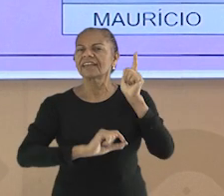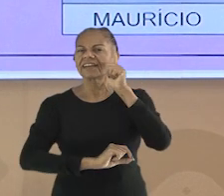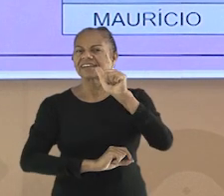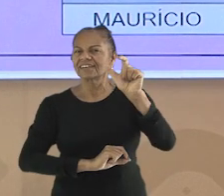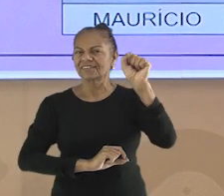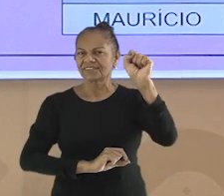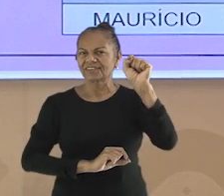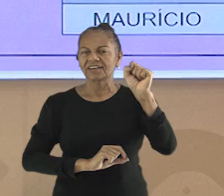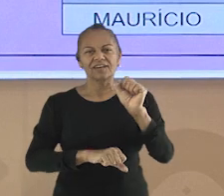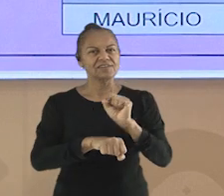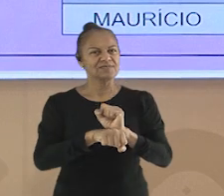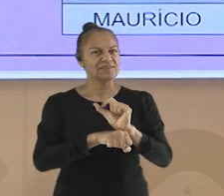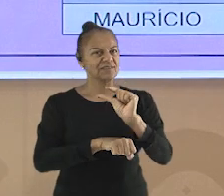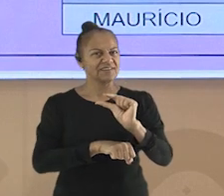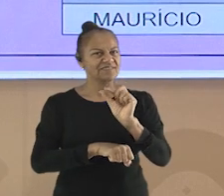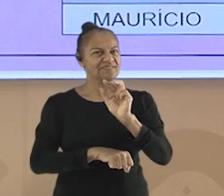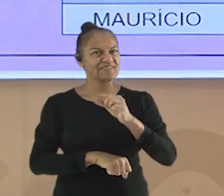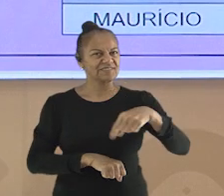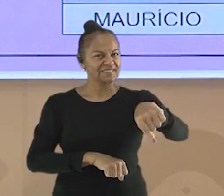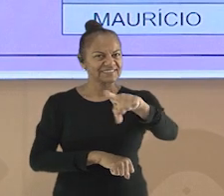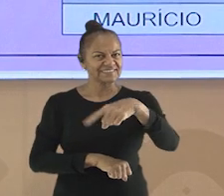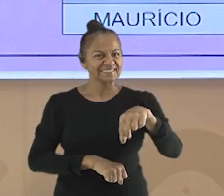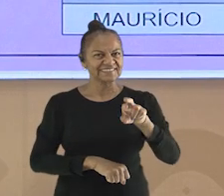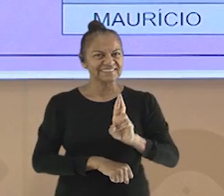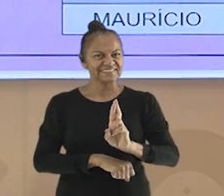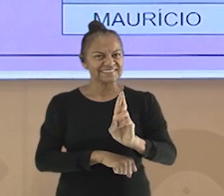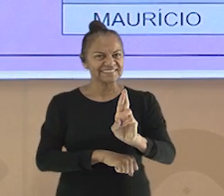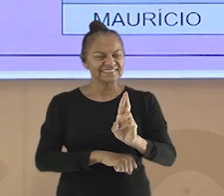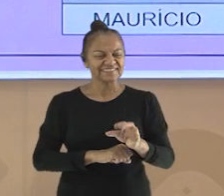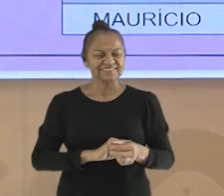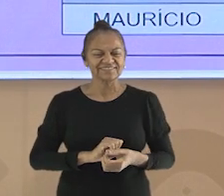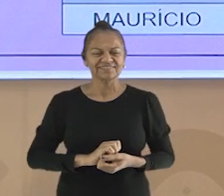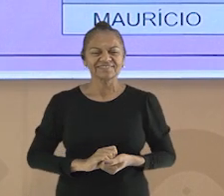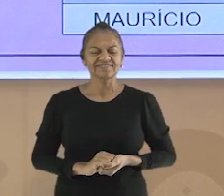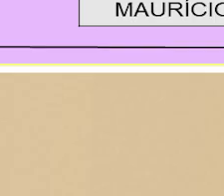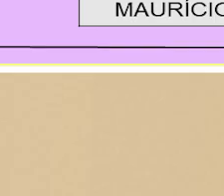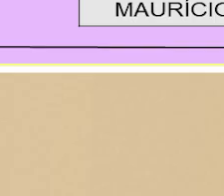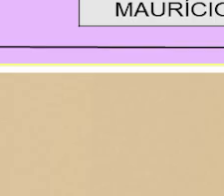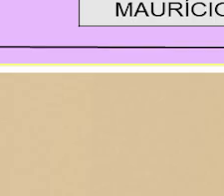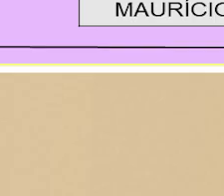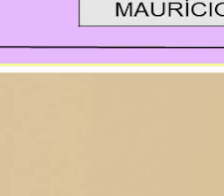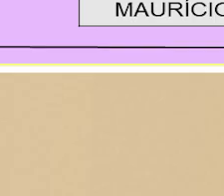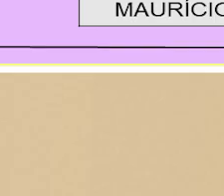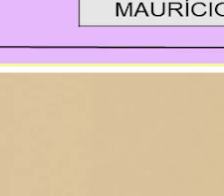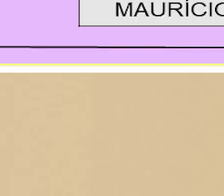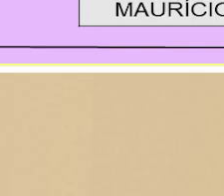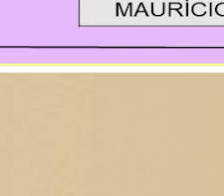Quem ganhou esse jogo? Vou dar um tempo para vocês me responderem.